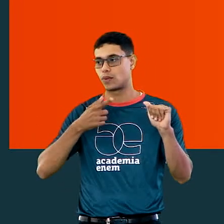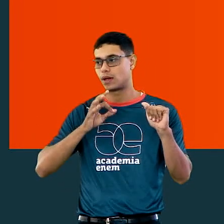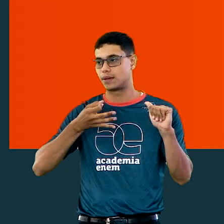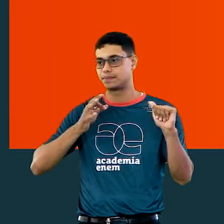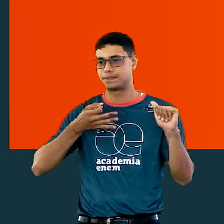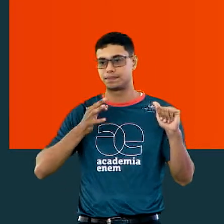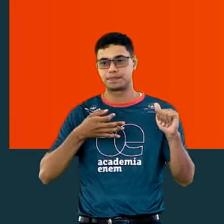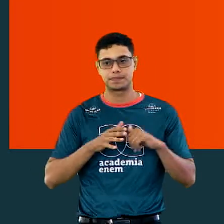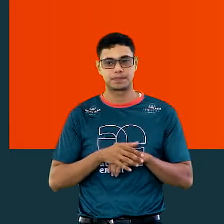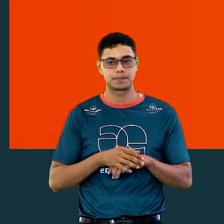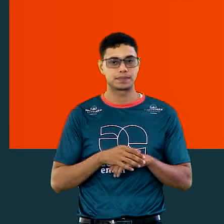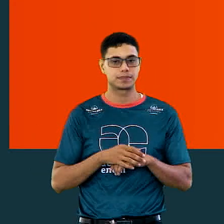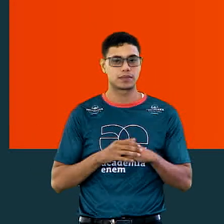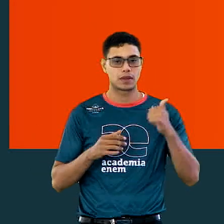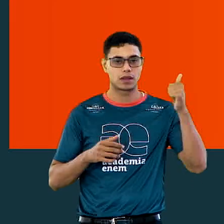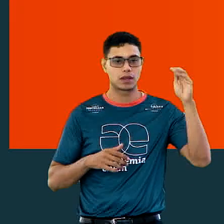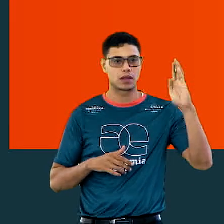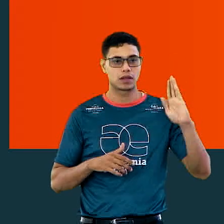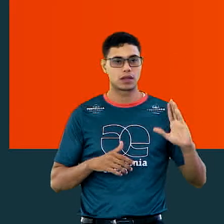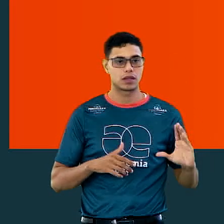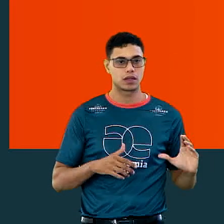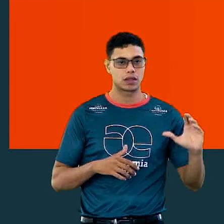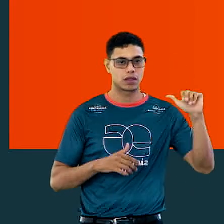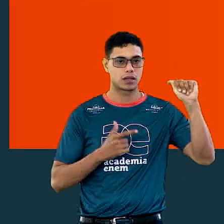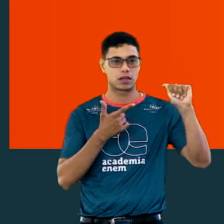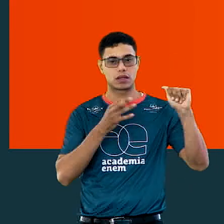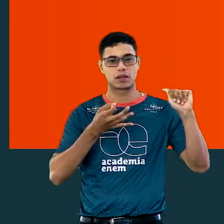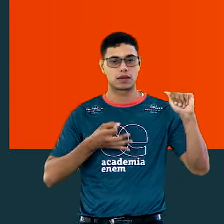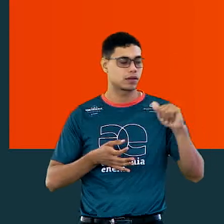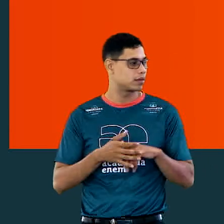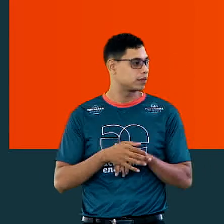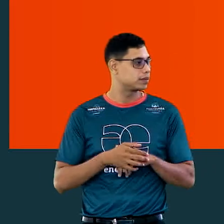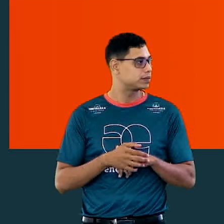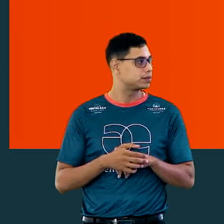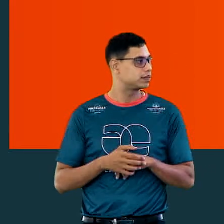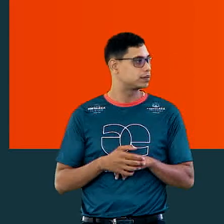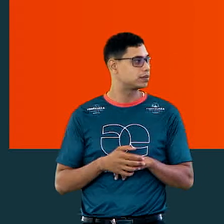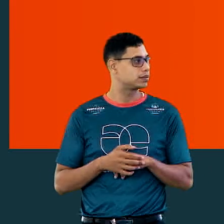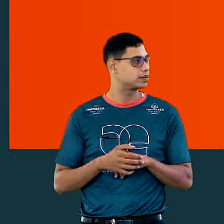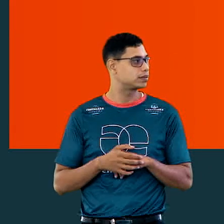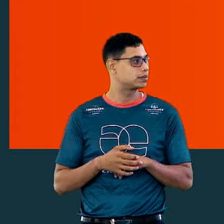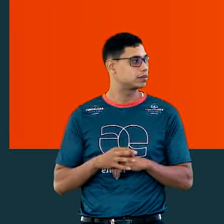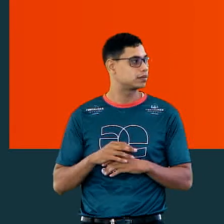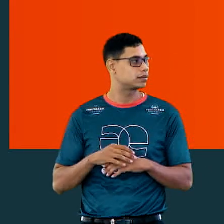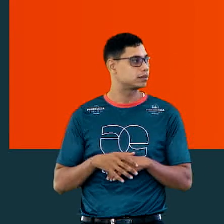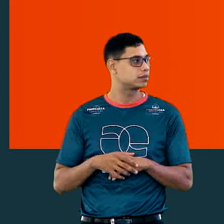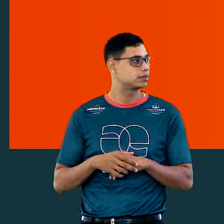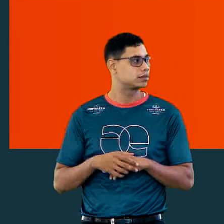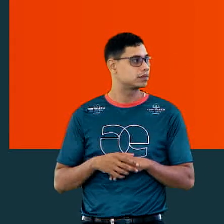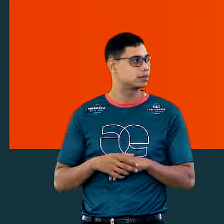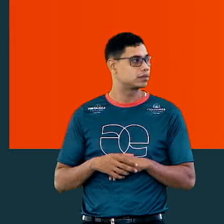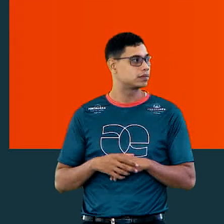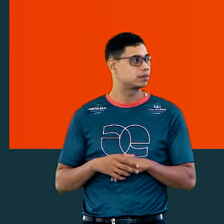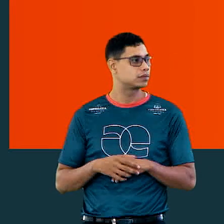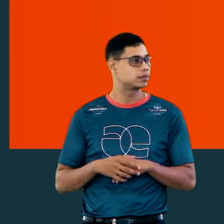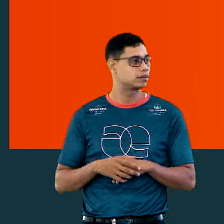vamos lá. Resposta, item A. Você viu que o Carlinhos